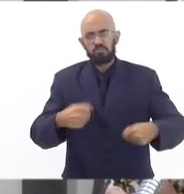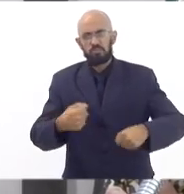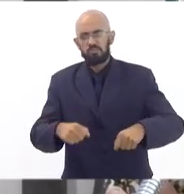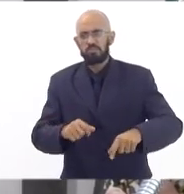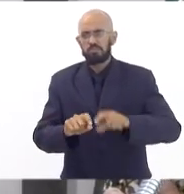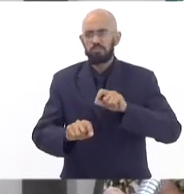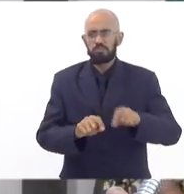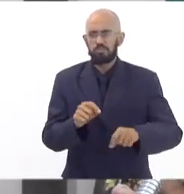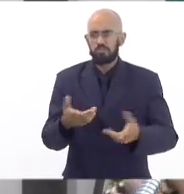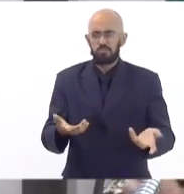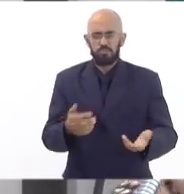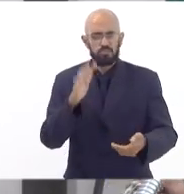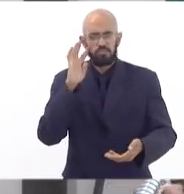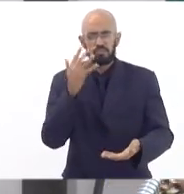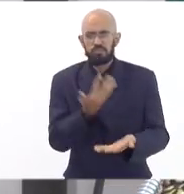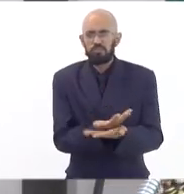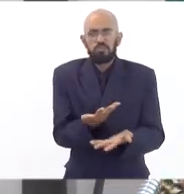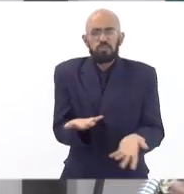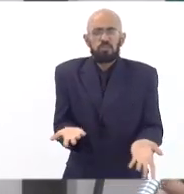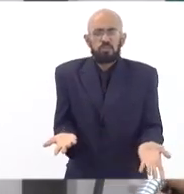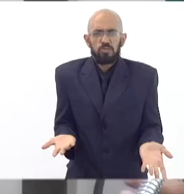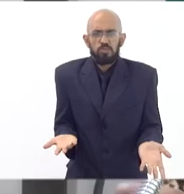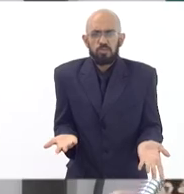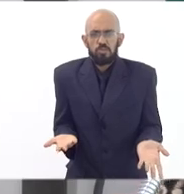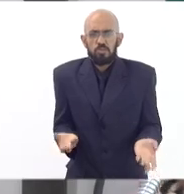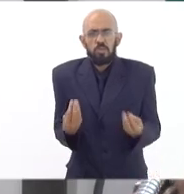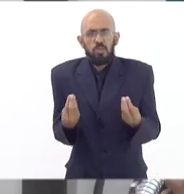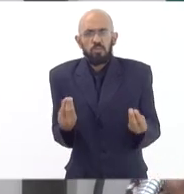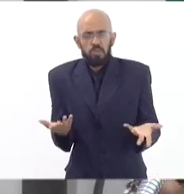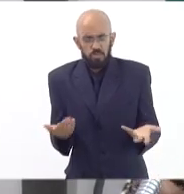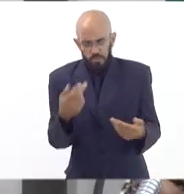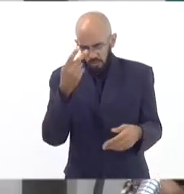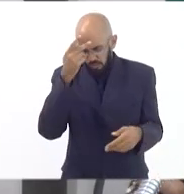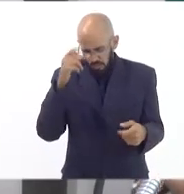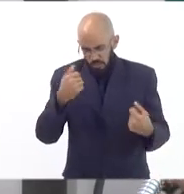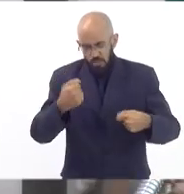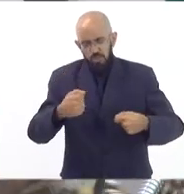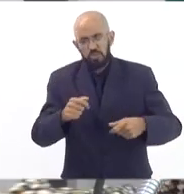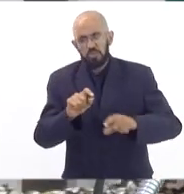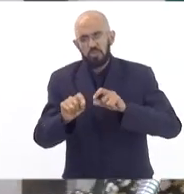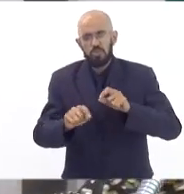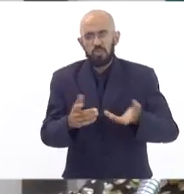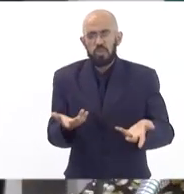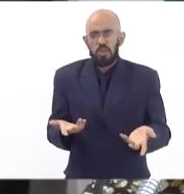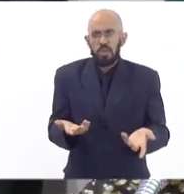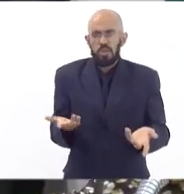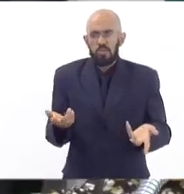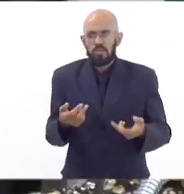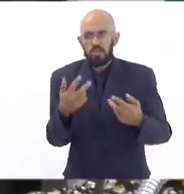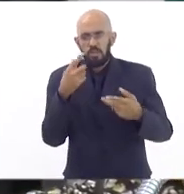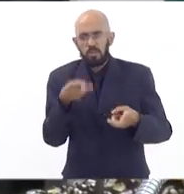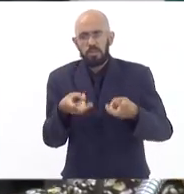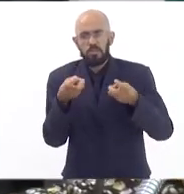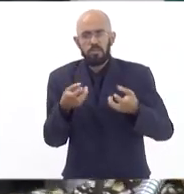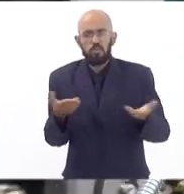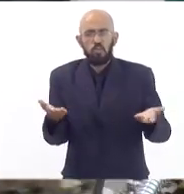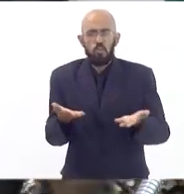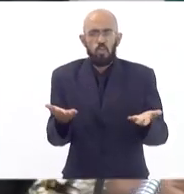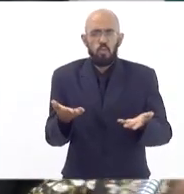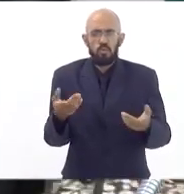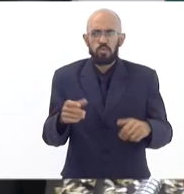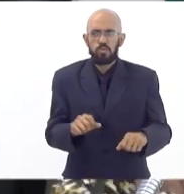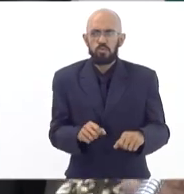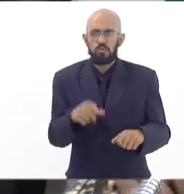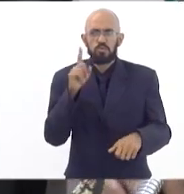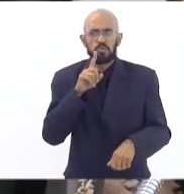ser resolvido é ver as pessoas precisam o que a gente tá vendo hoje no